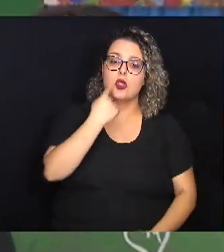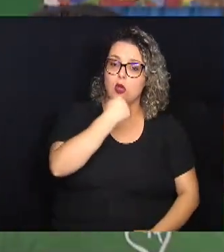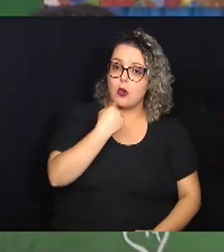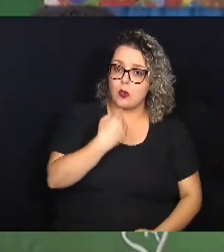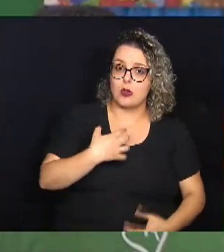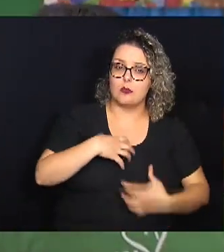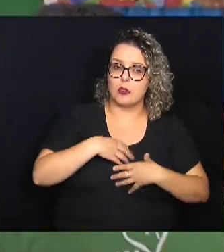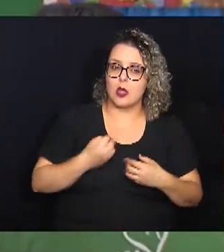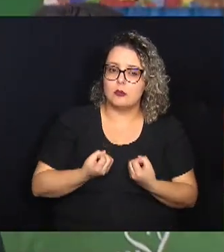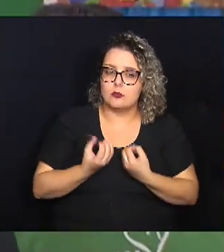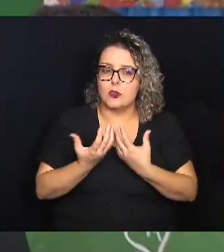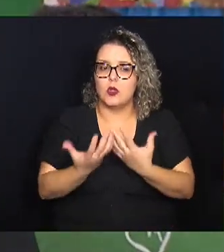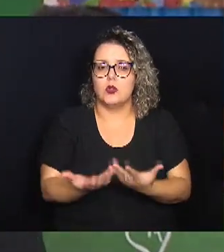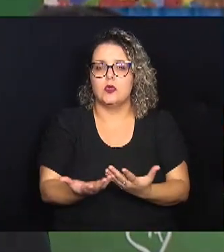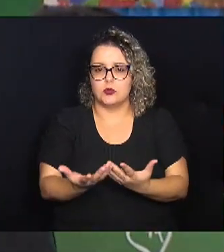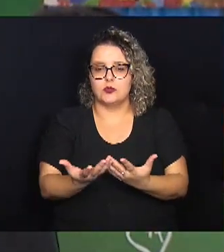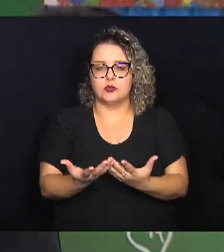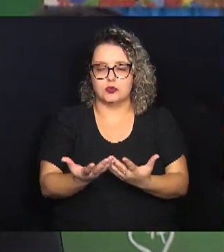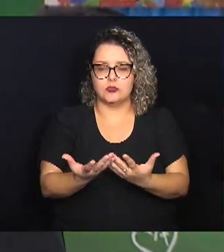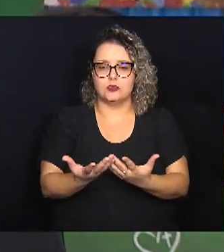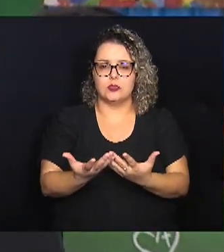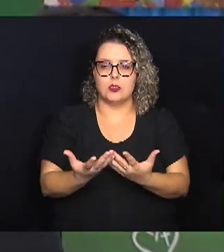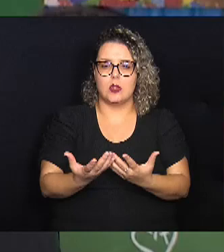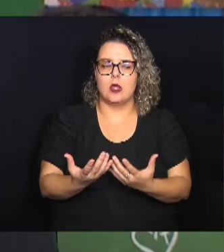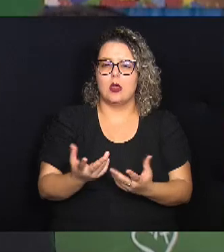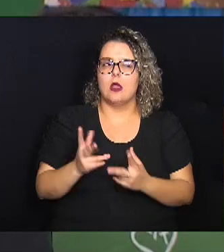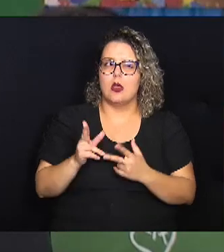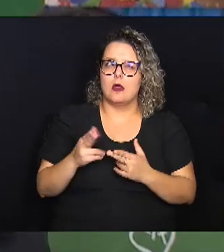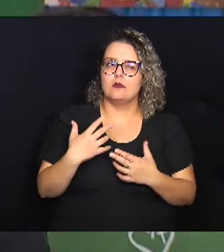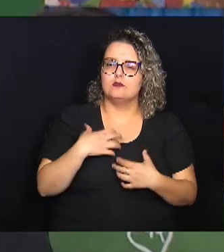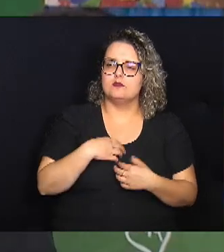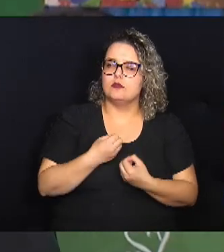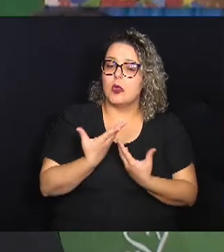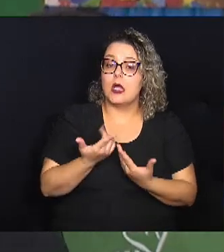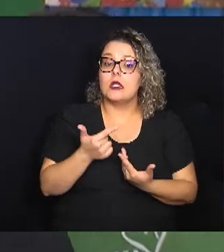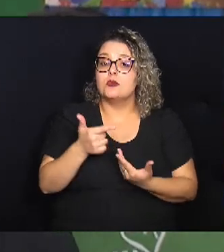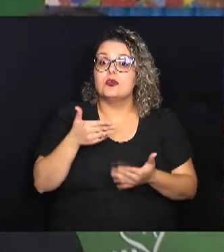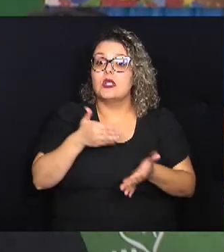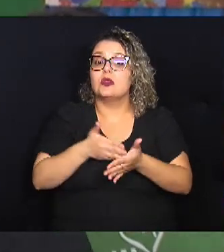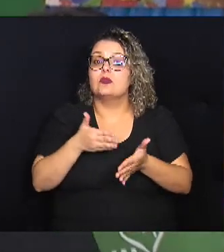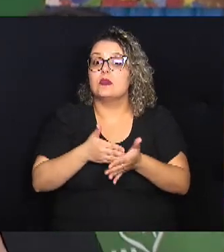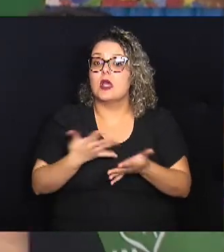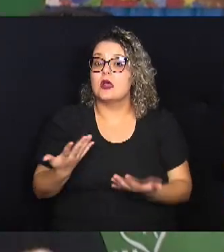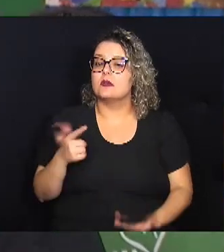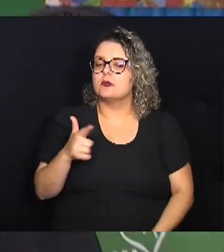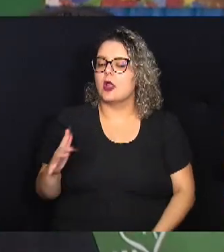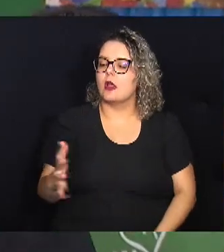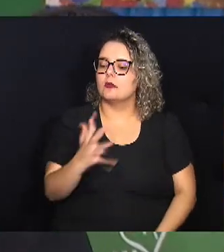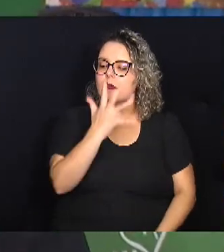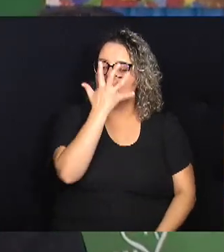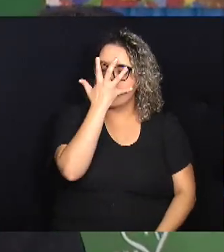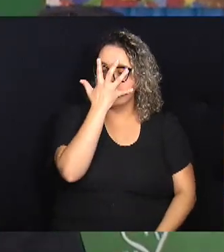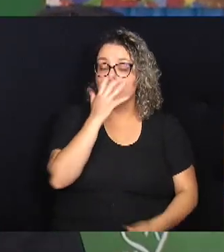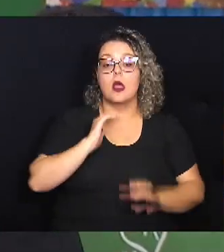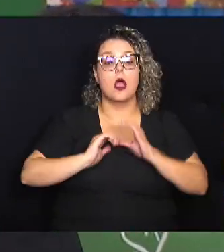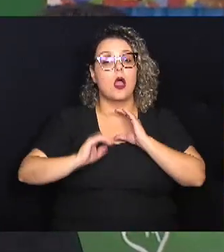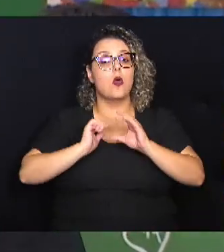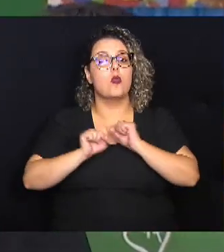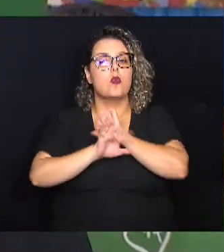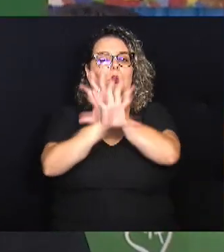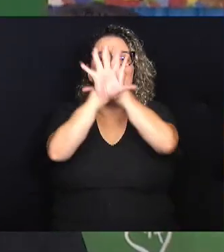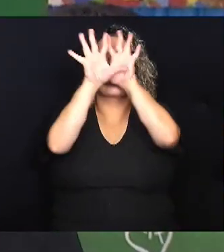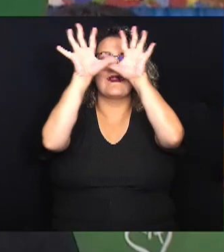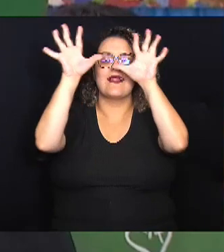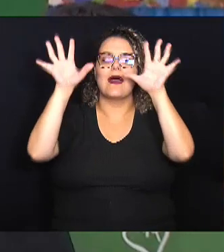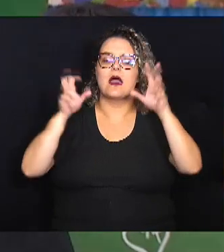sentimentos. É como se a gente estivesse se expressando sem filtros, sem máscaras. A comunicação, ela